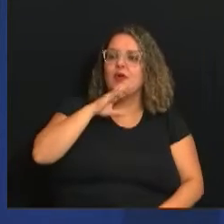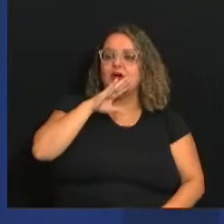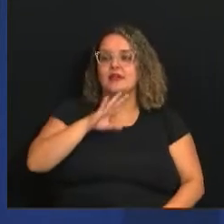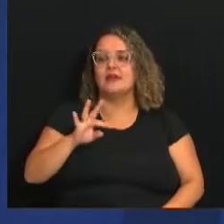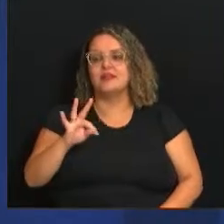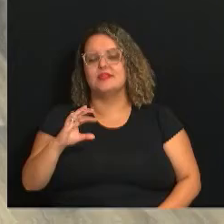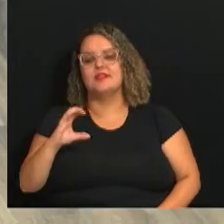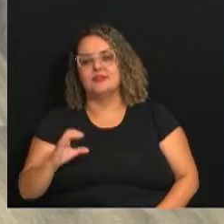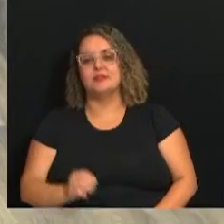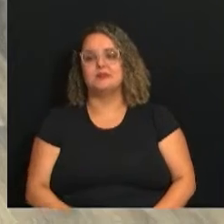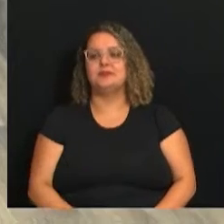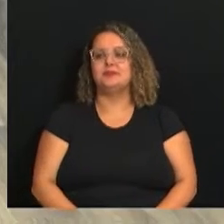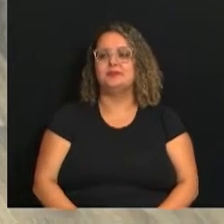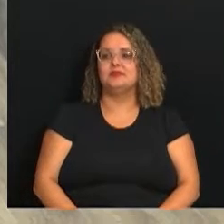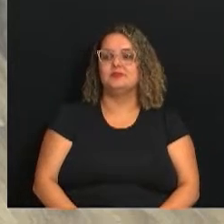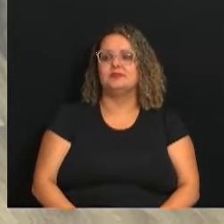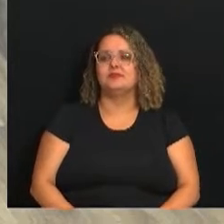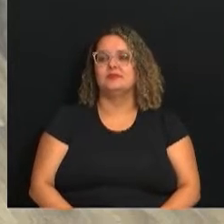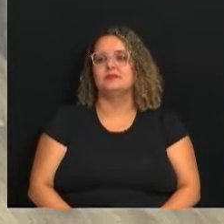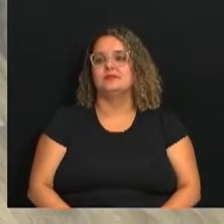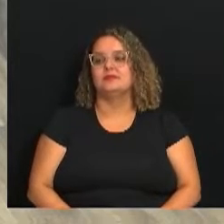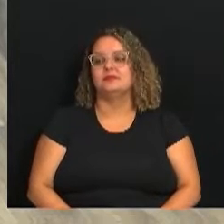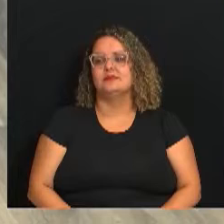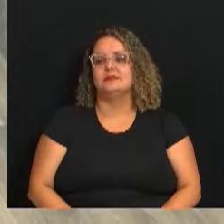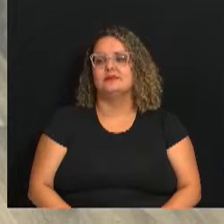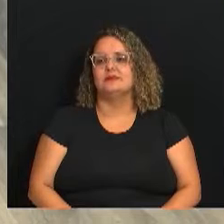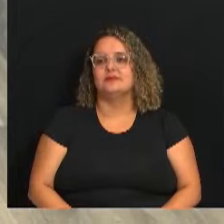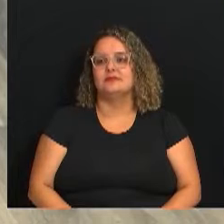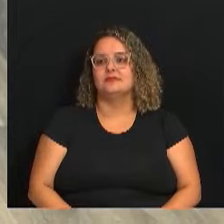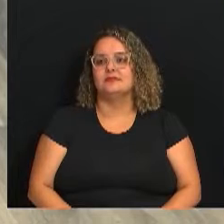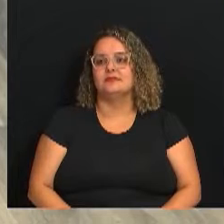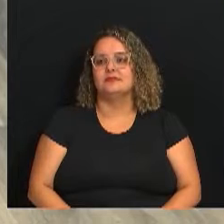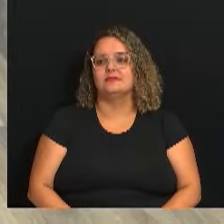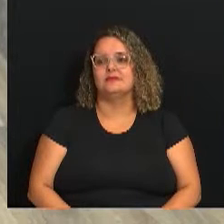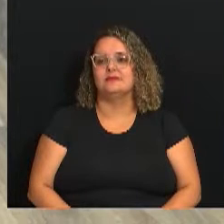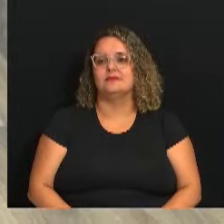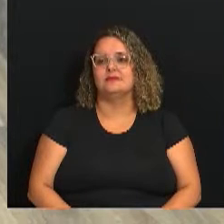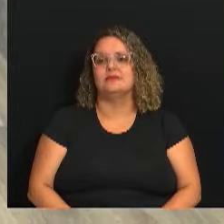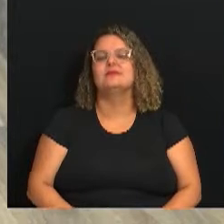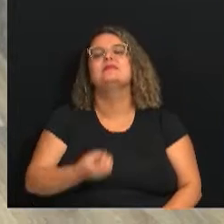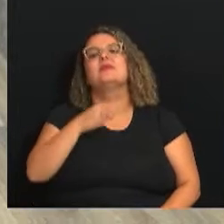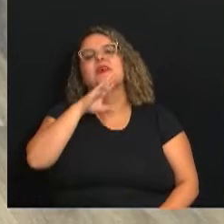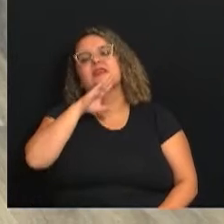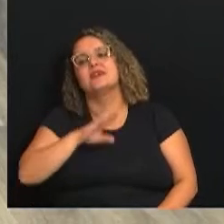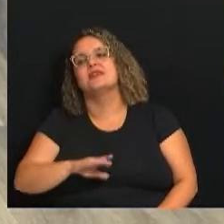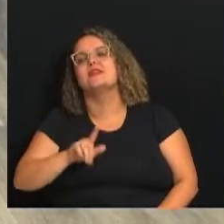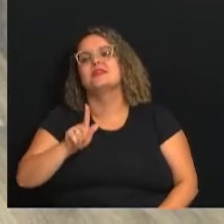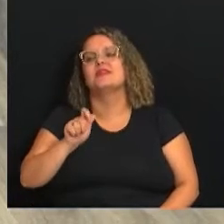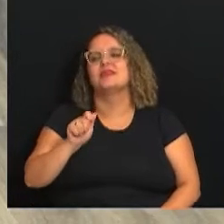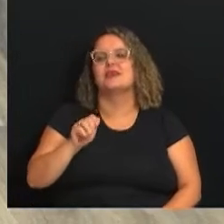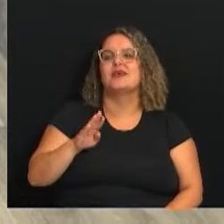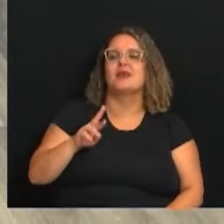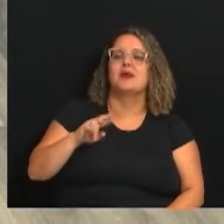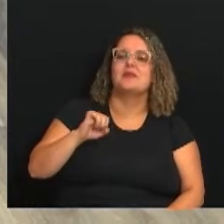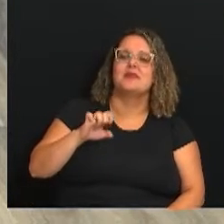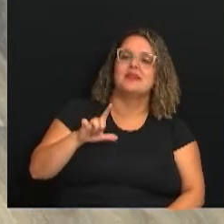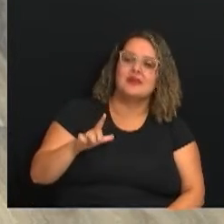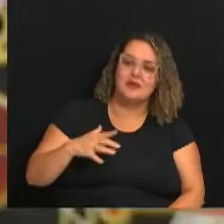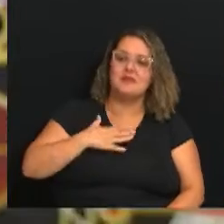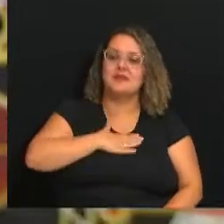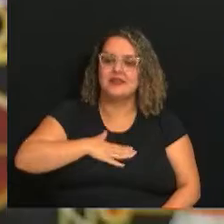no Câmara Notícia. Está ouvindo aí, né, TC? Salve, Gabriel. Salve, TC Silva, presidente da Casa de